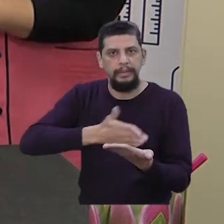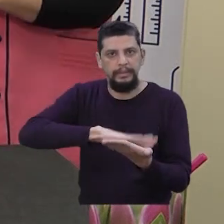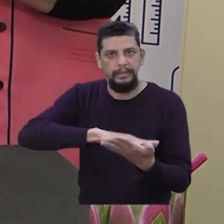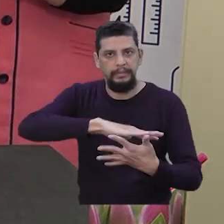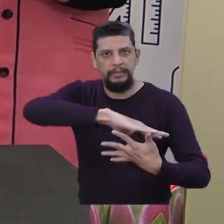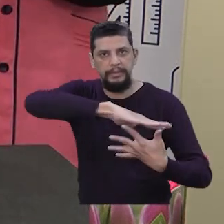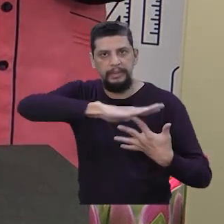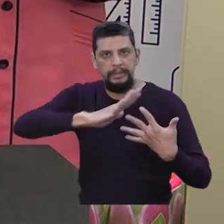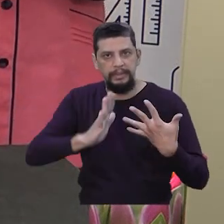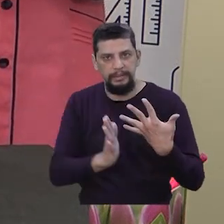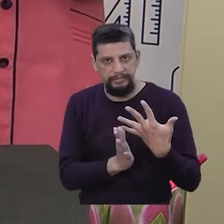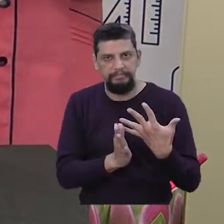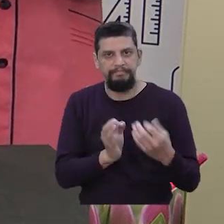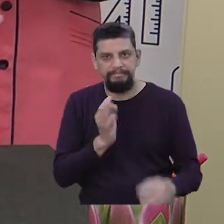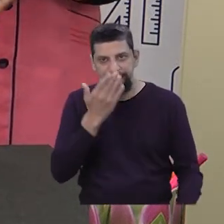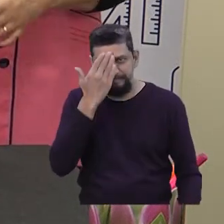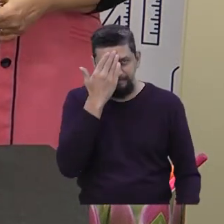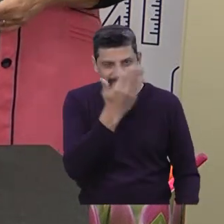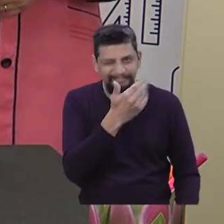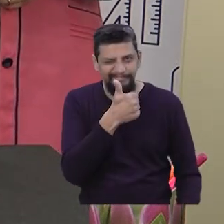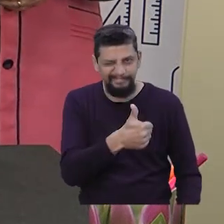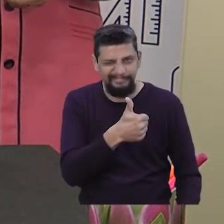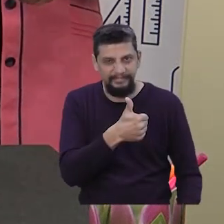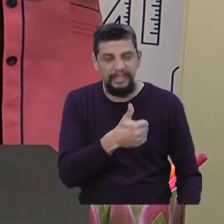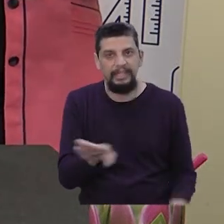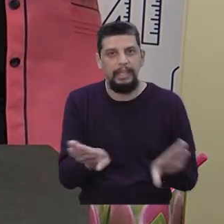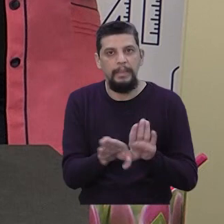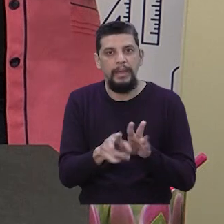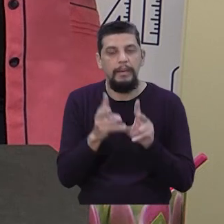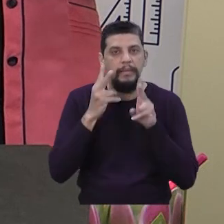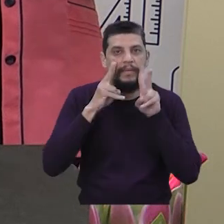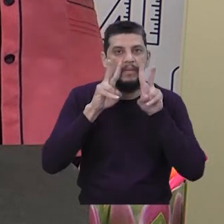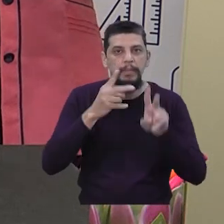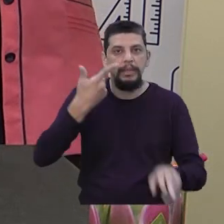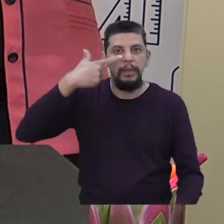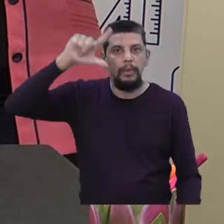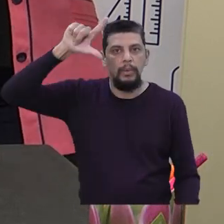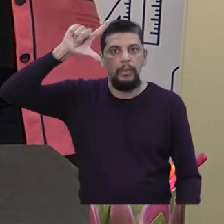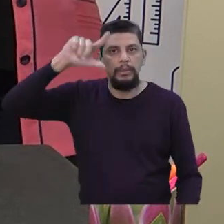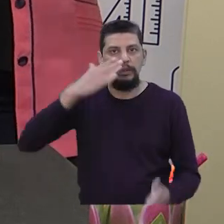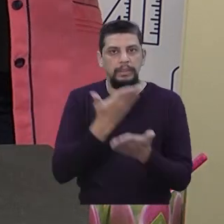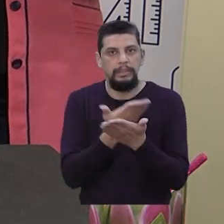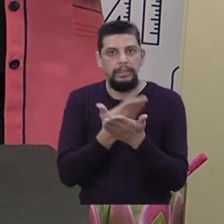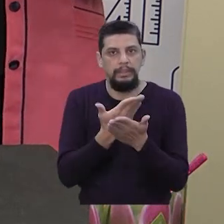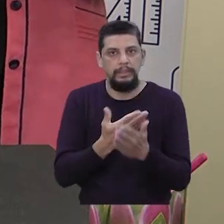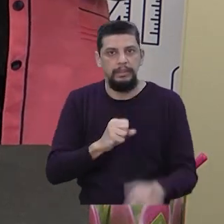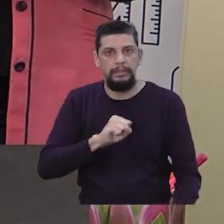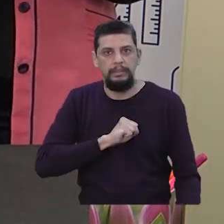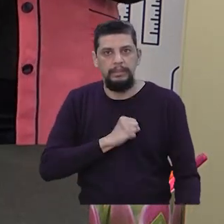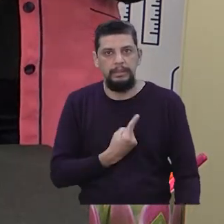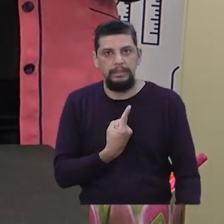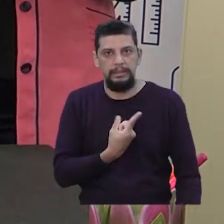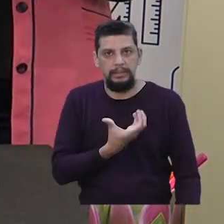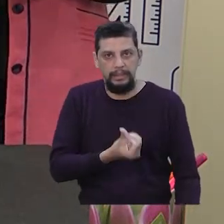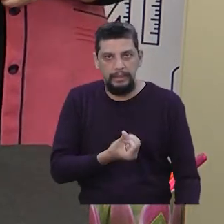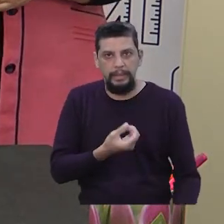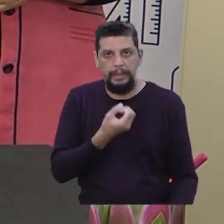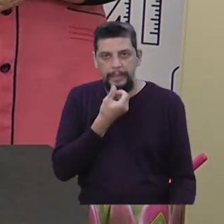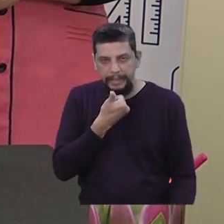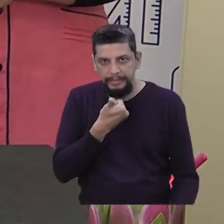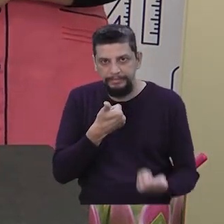intérprete de Libras que acompanhou a aula, e nós nos vemos na próxima, na aula 16, tá bem?